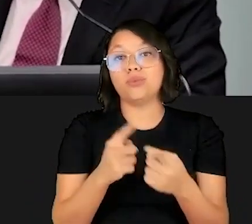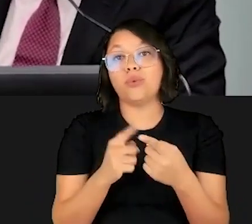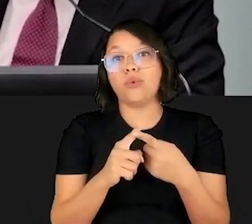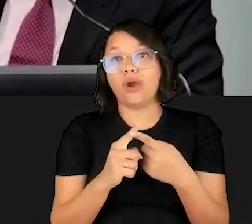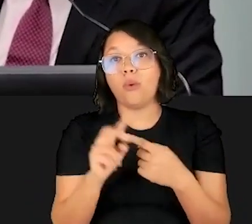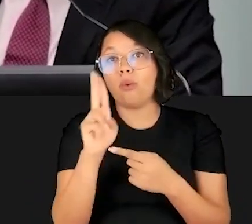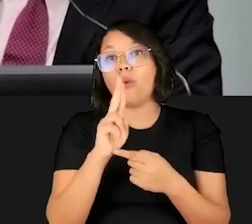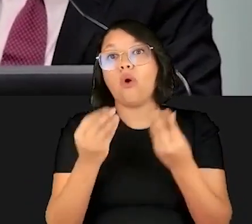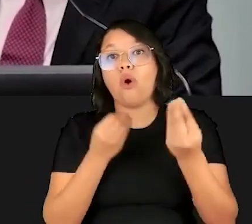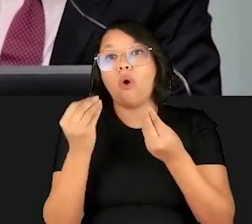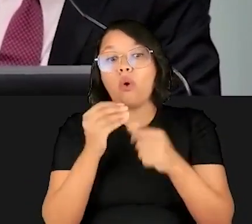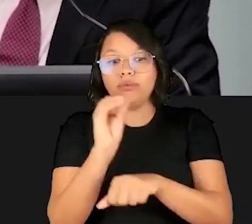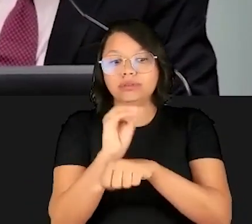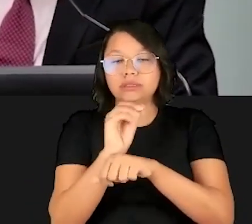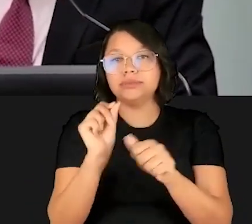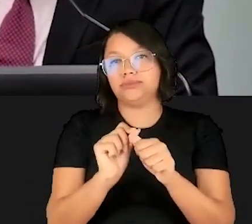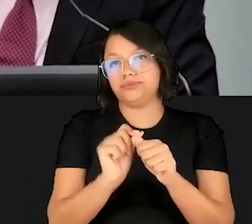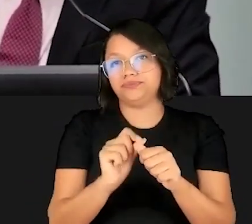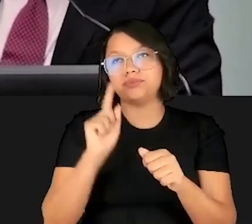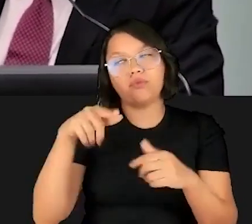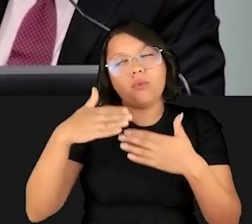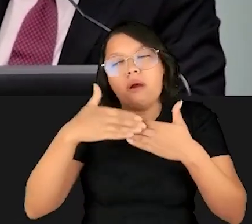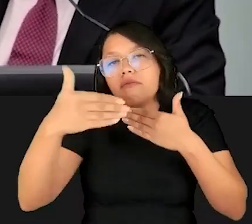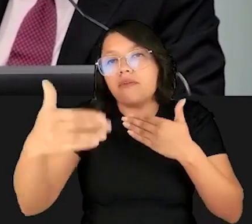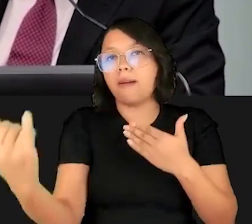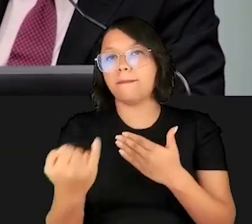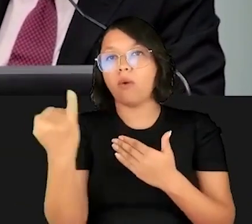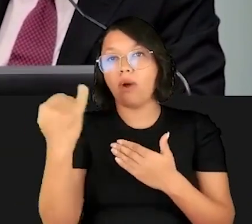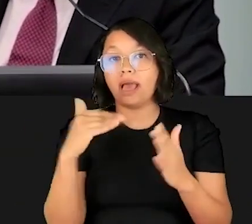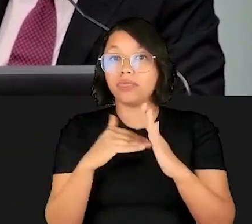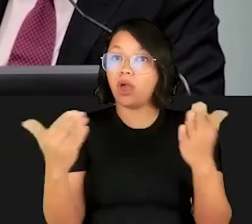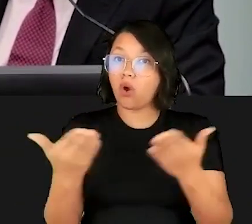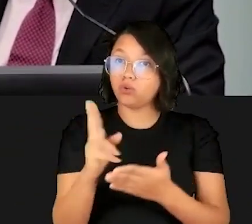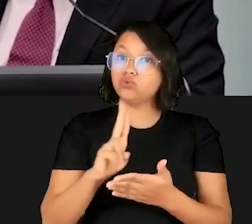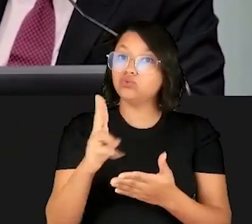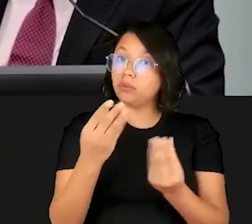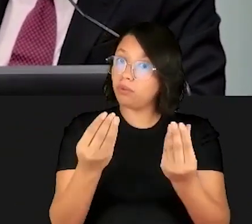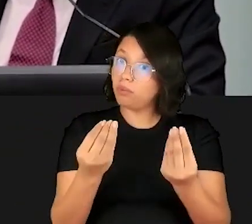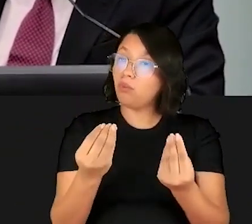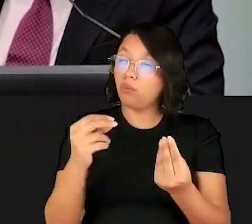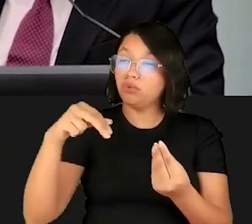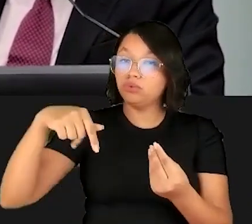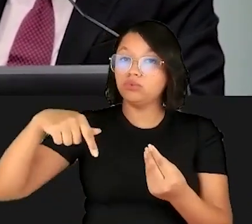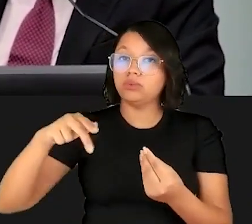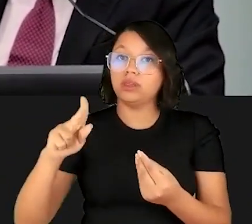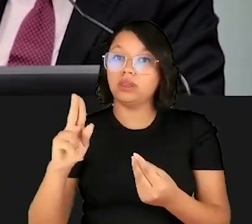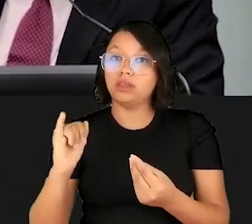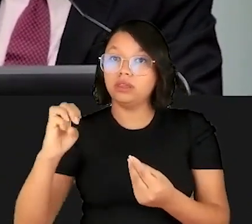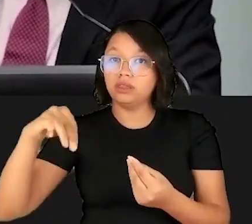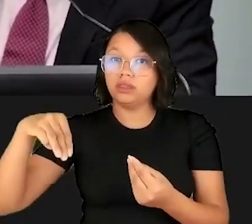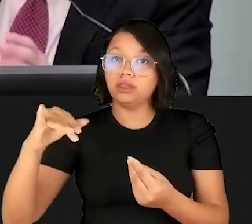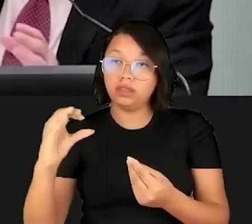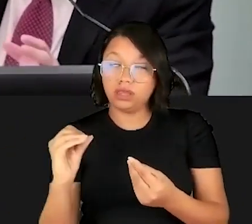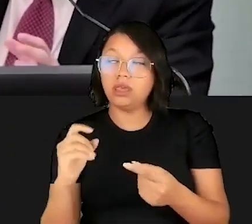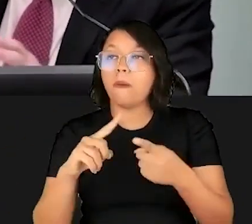era feito. Então, foi um avanço importante. Até hoje nós usamos muito da quimioterapia, mas deixava a desejar.